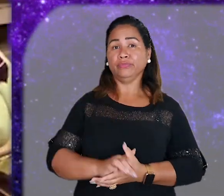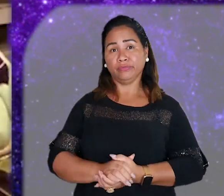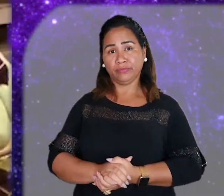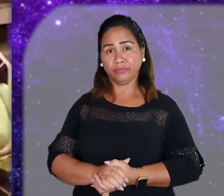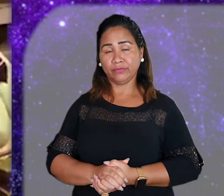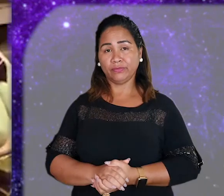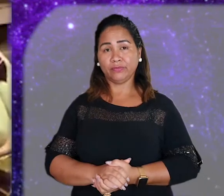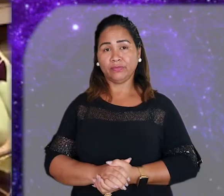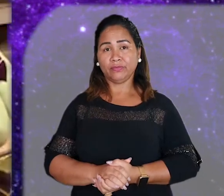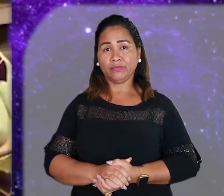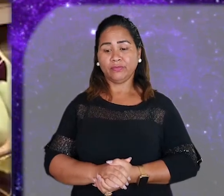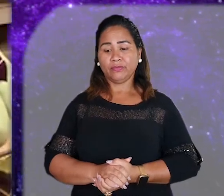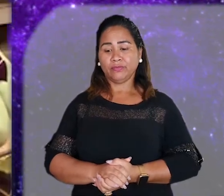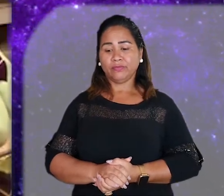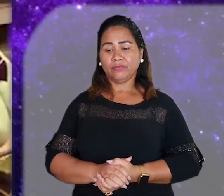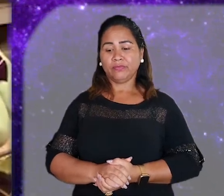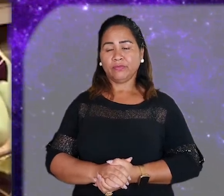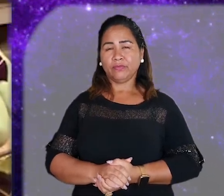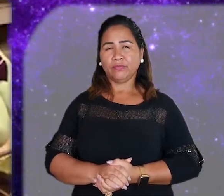quando você alcançar